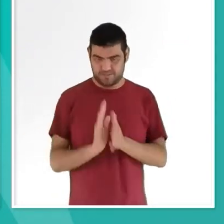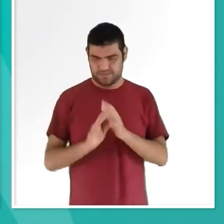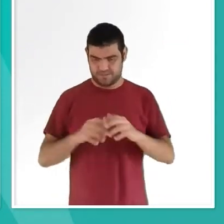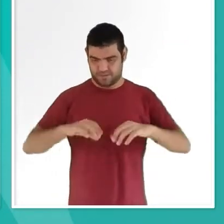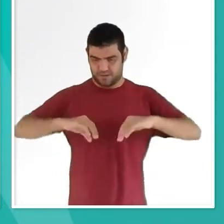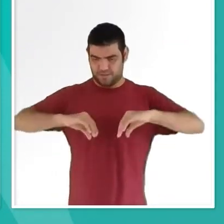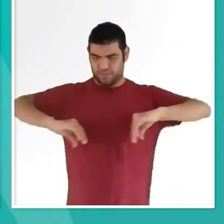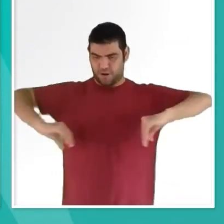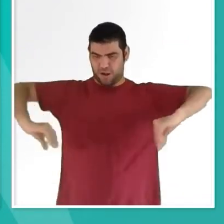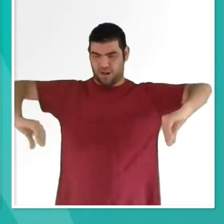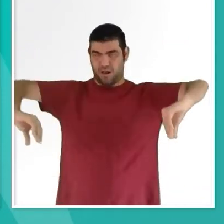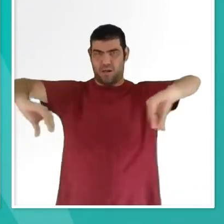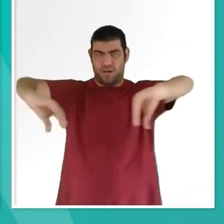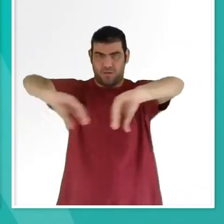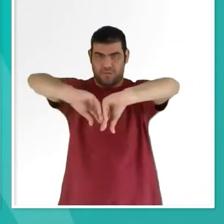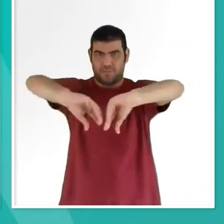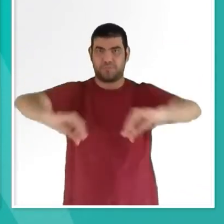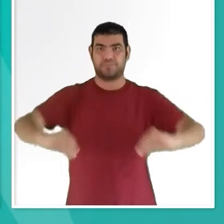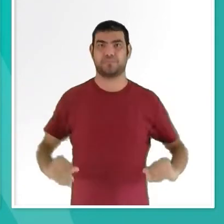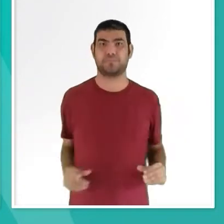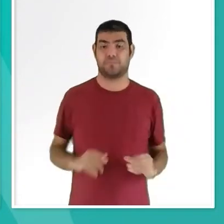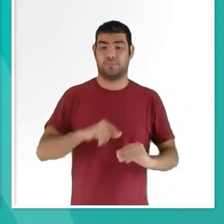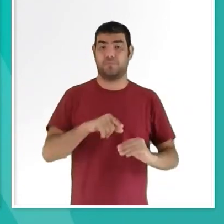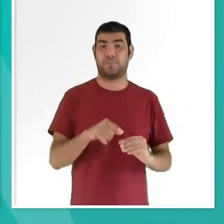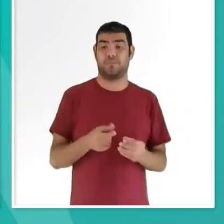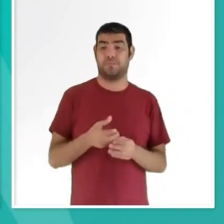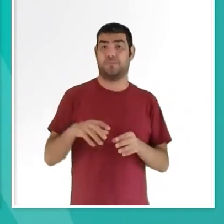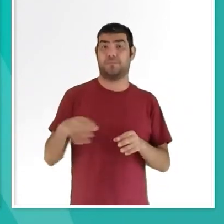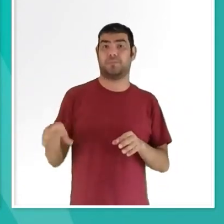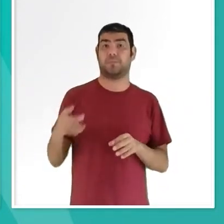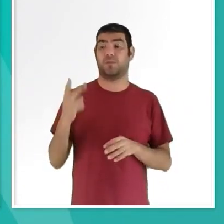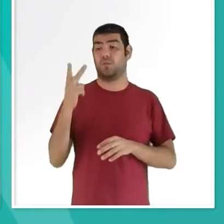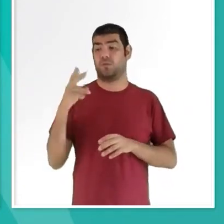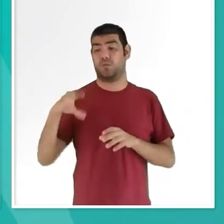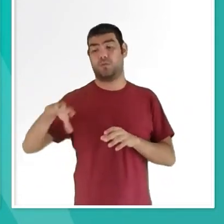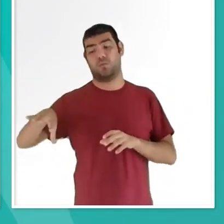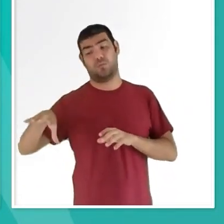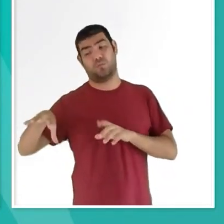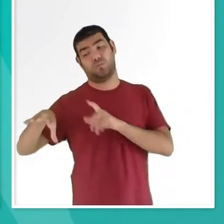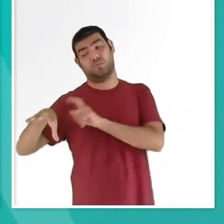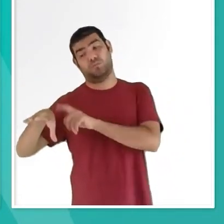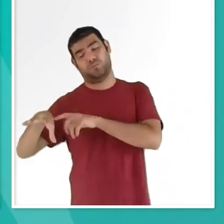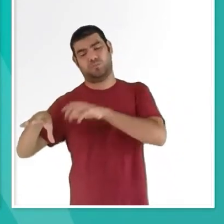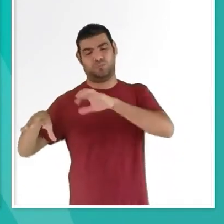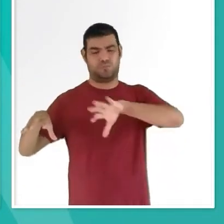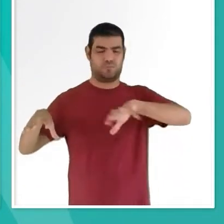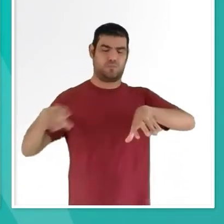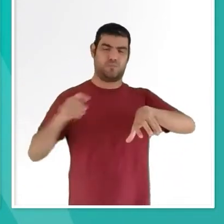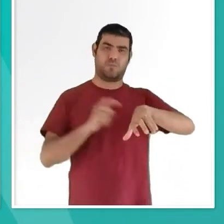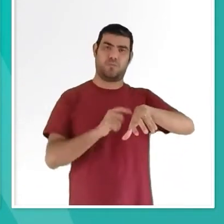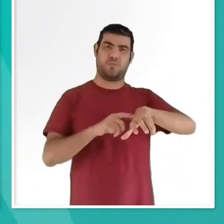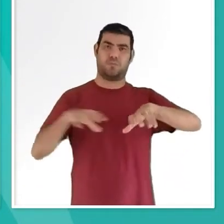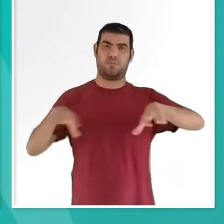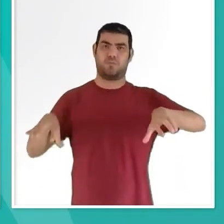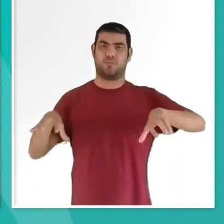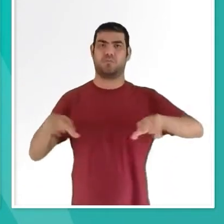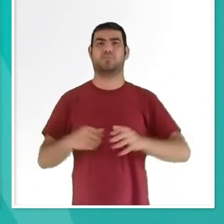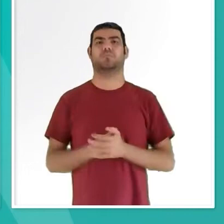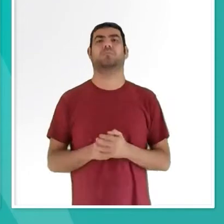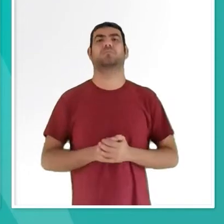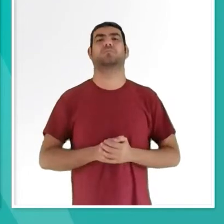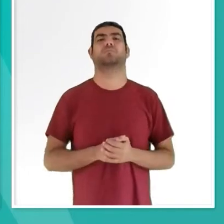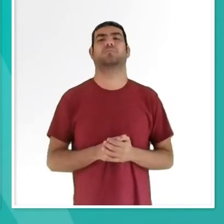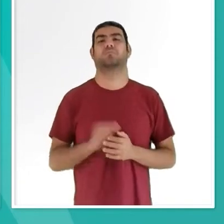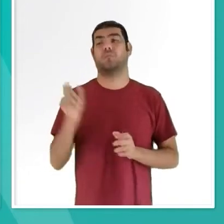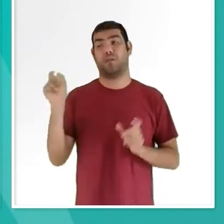comprida, era onde ficavam distribuídas as duas equipes, uma do lado de lá e outra do lado de cá. E aí o